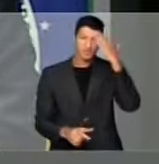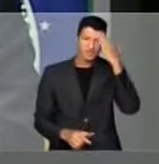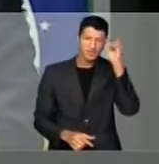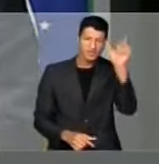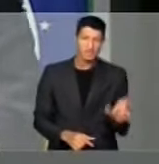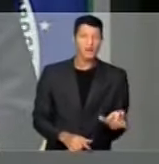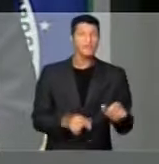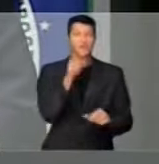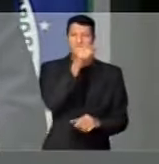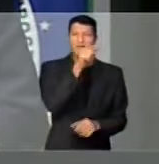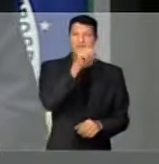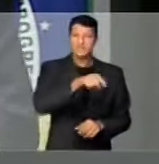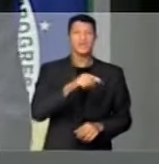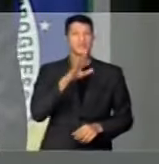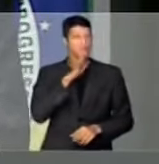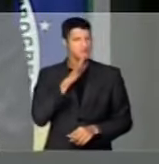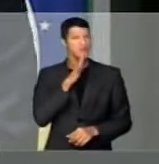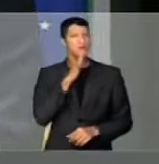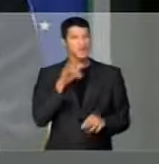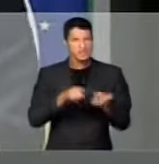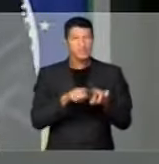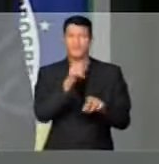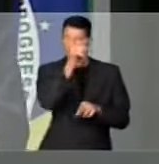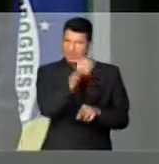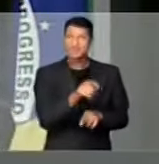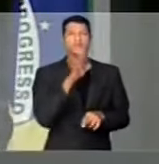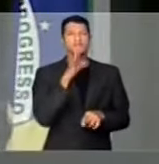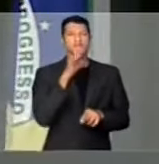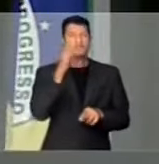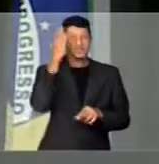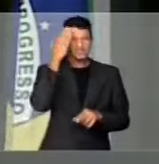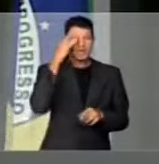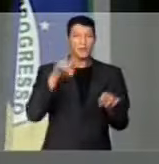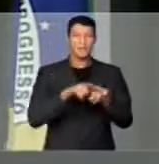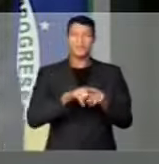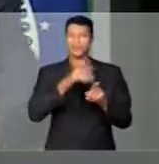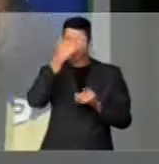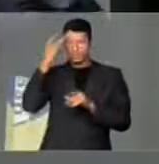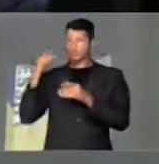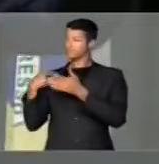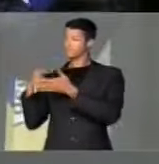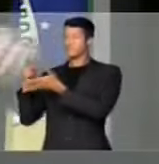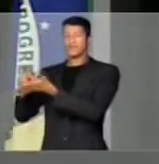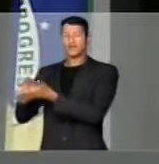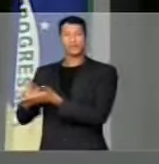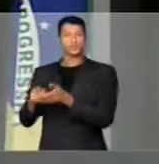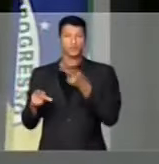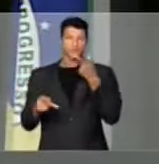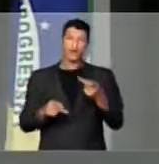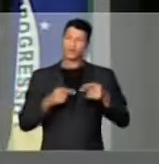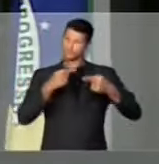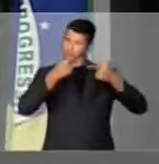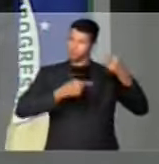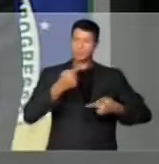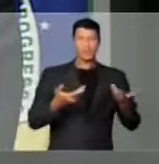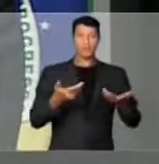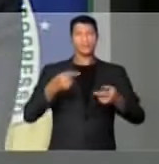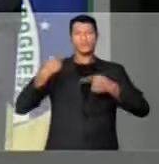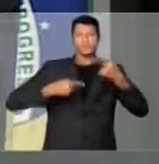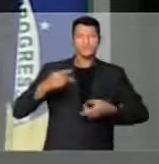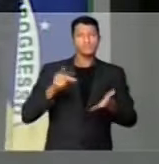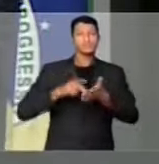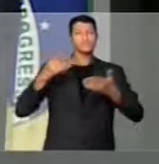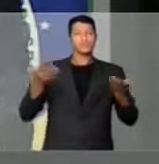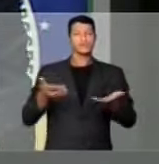sabe, Vossa Excelência conhece, Vossa Excelência sabe que são honestas. Fale de posições, fale de outras